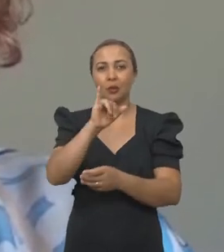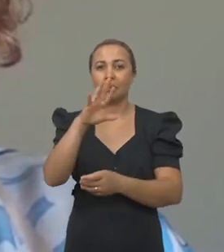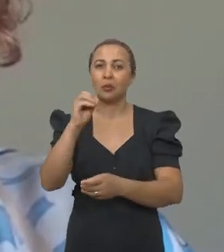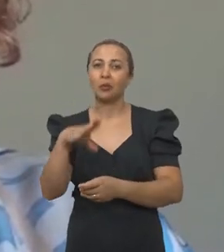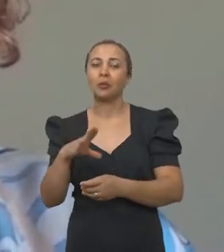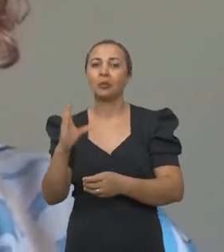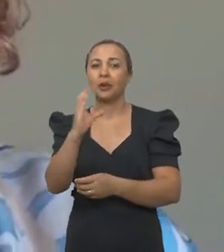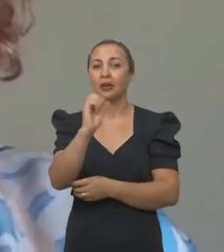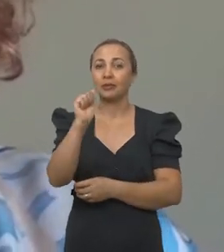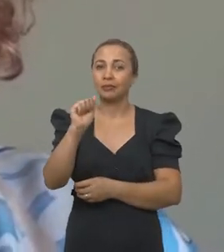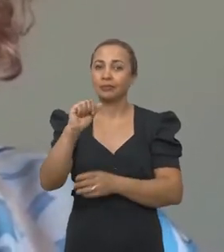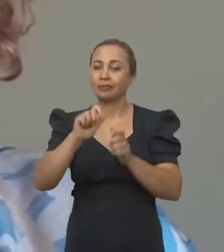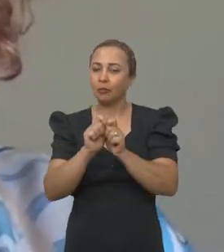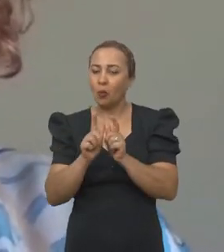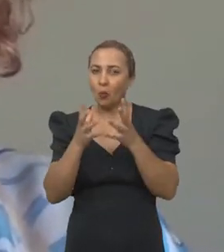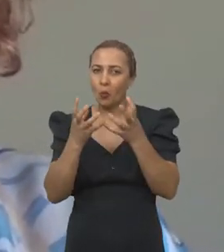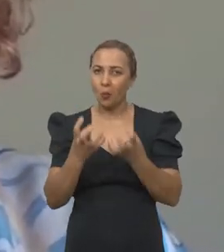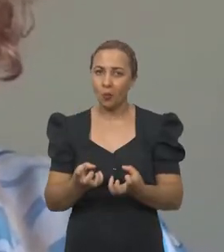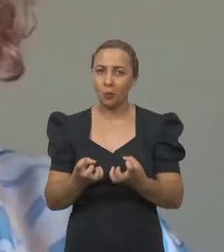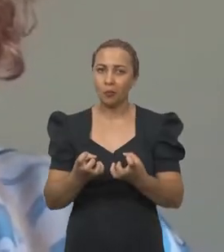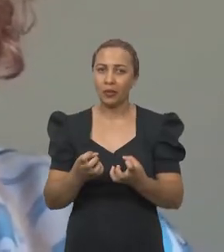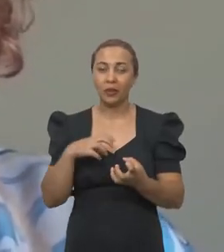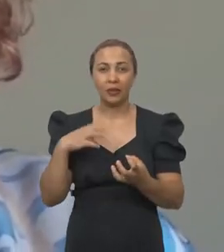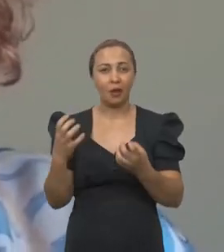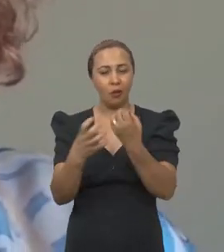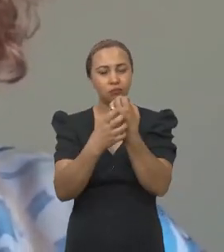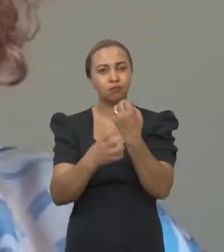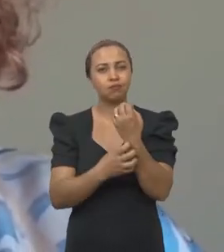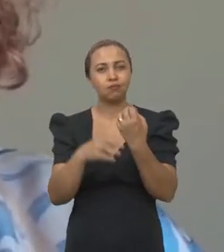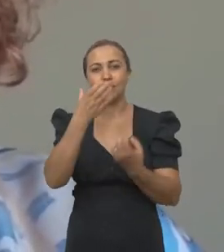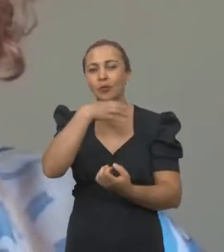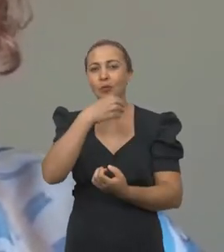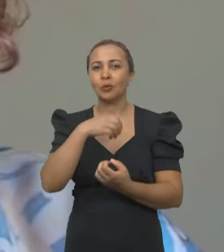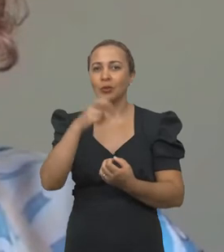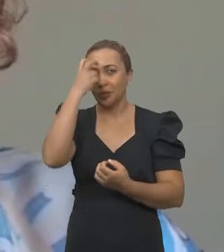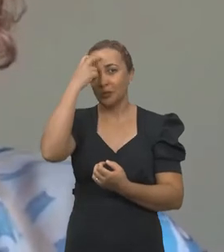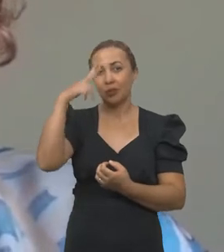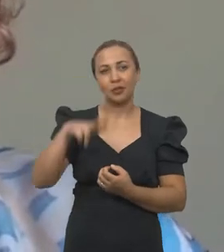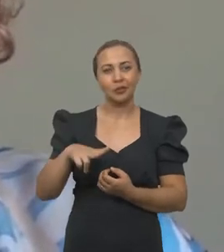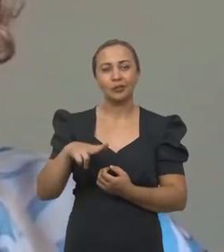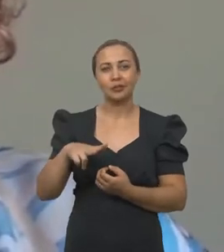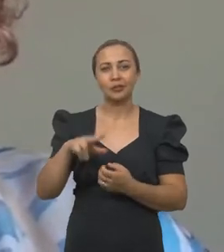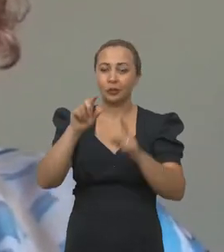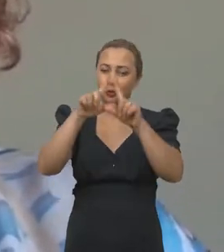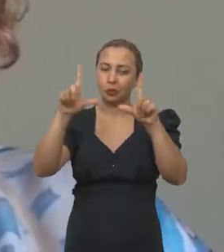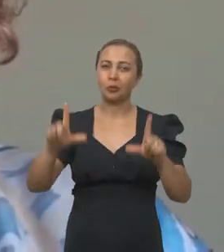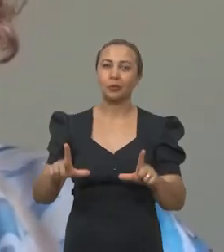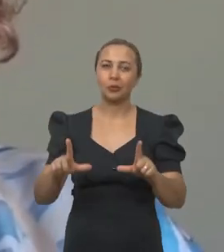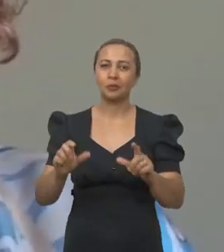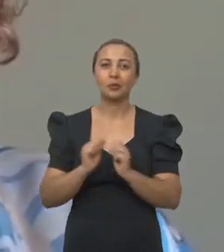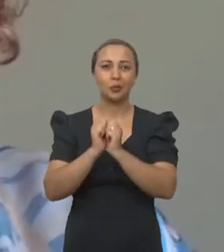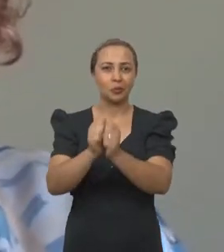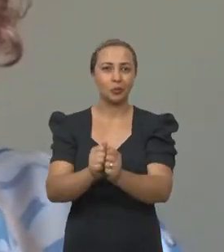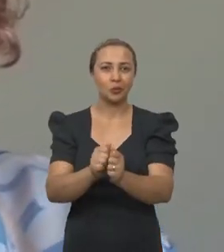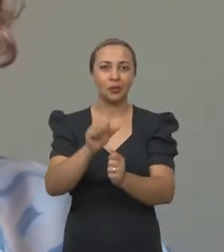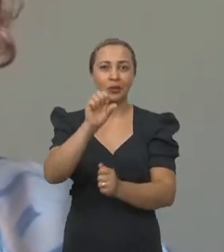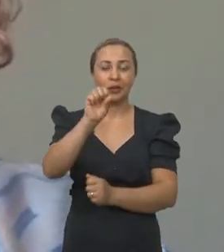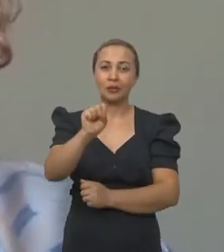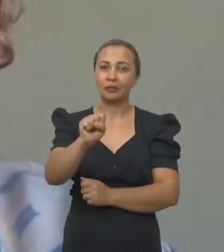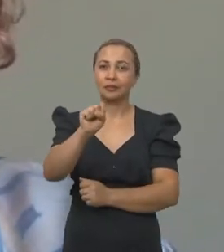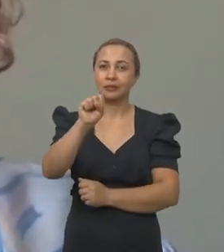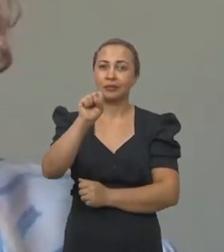dentro do bioma Caatinga e esse é mais um produto fruto dessas pertise do programa em parceria